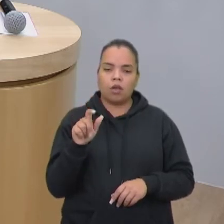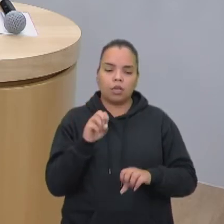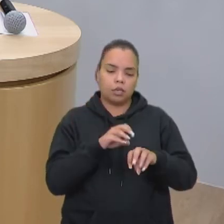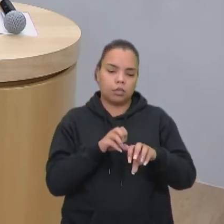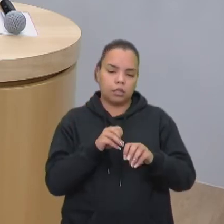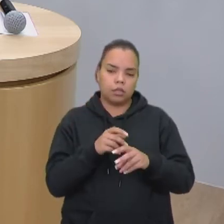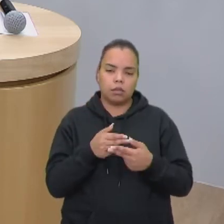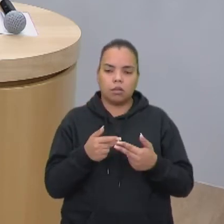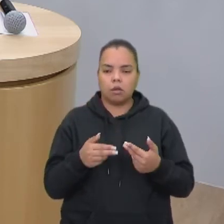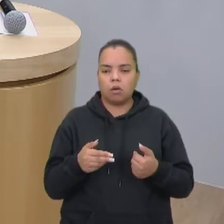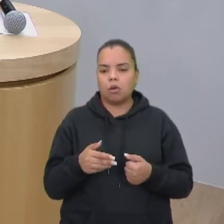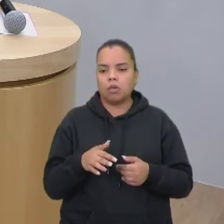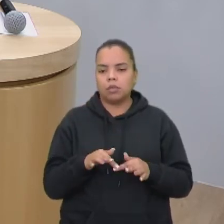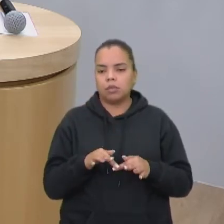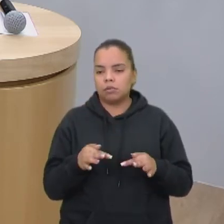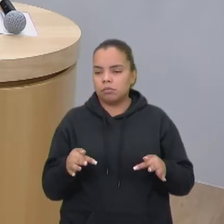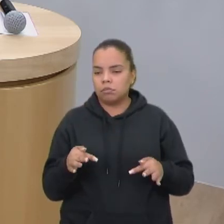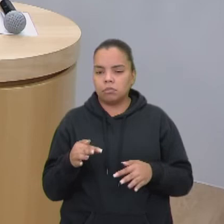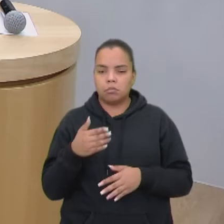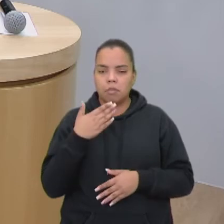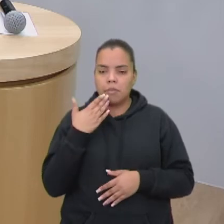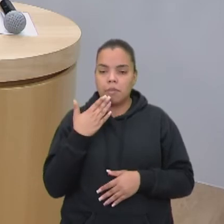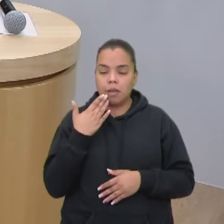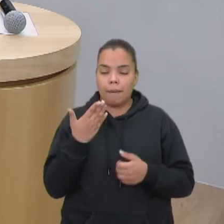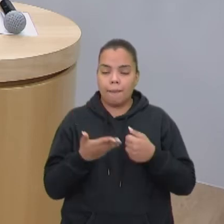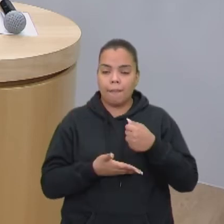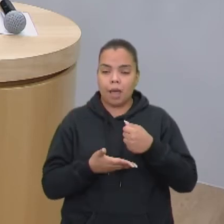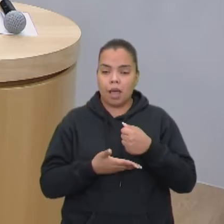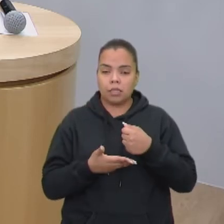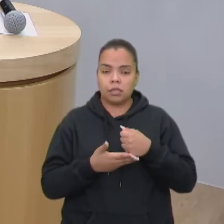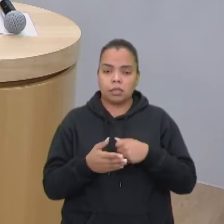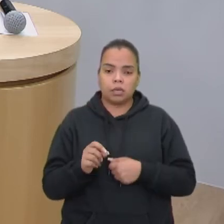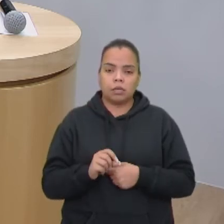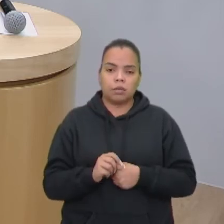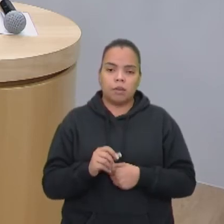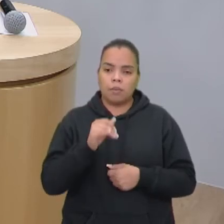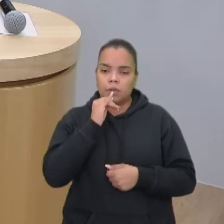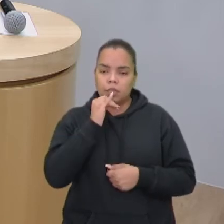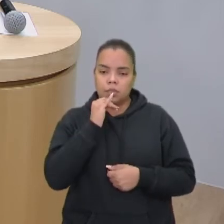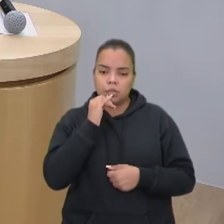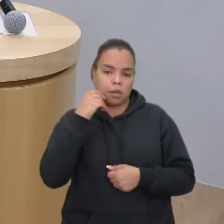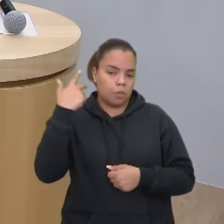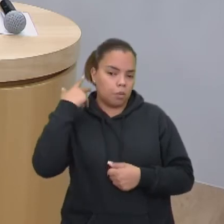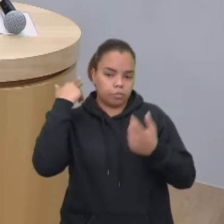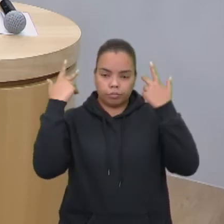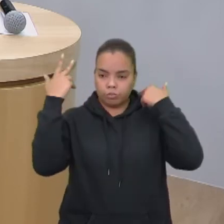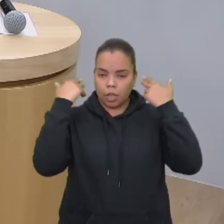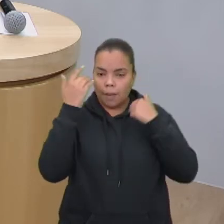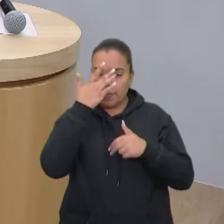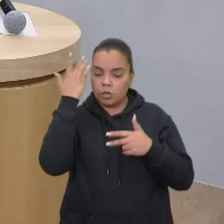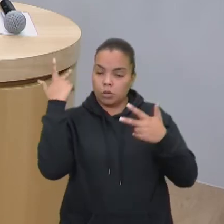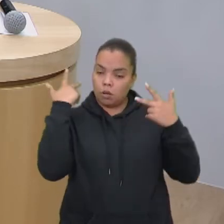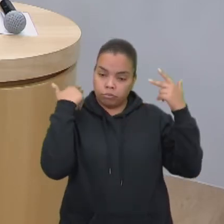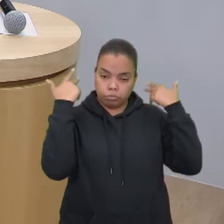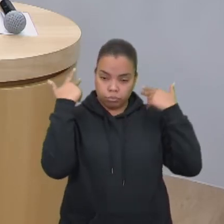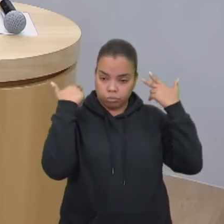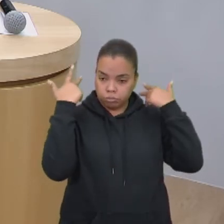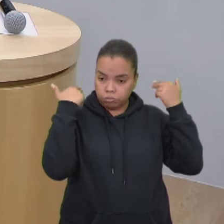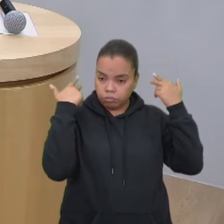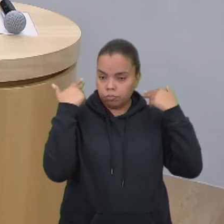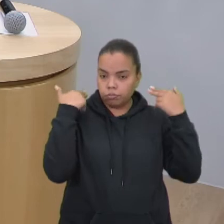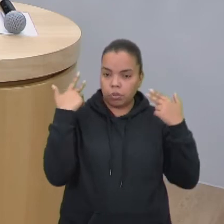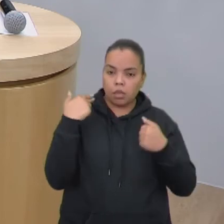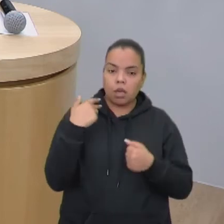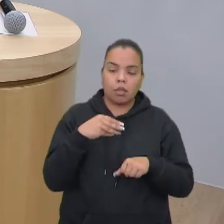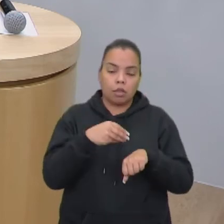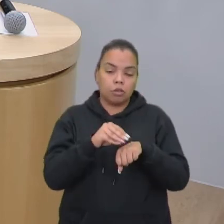né? Por exemplo, cabeleireiras que ensinam, dão toques aí sobre questões de corte, a própria maquiagem, cabelo, né? Maquiagem, tem muito. E